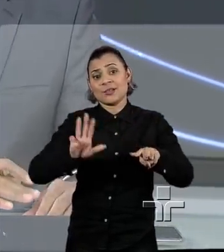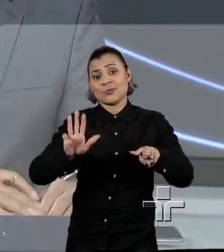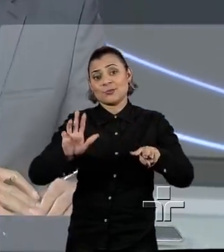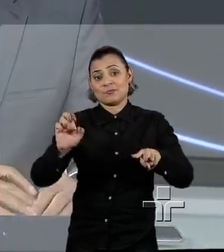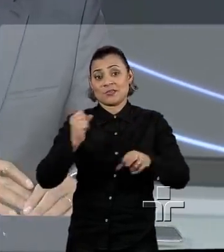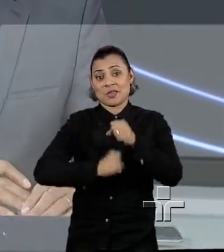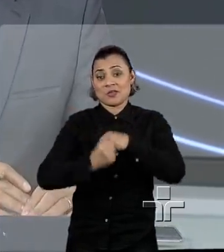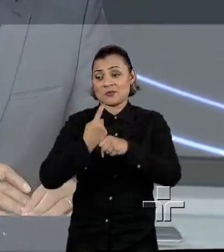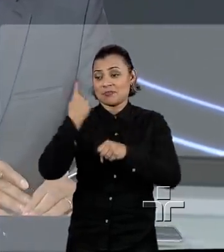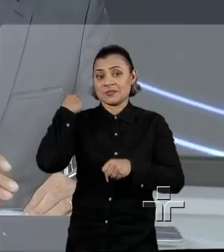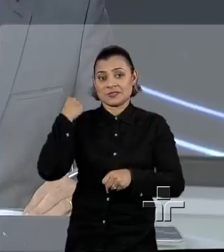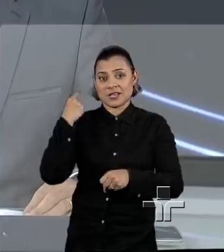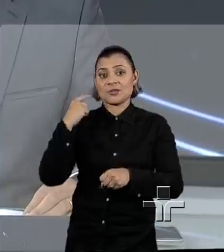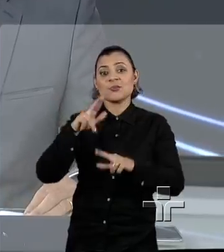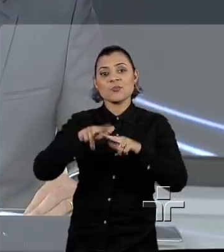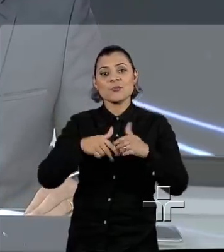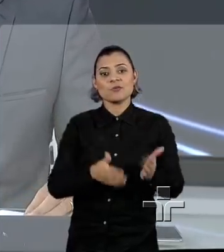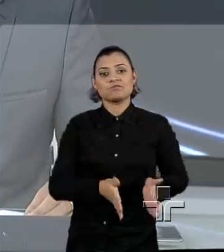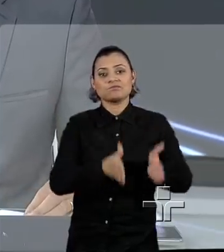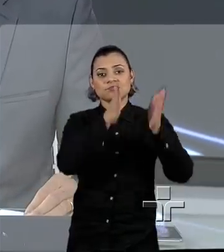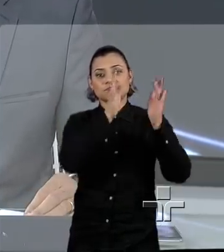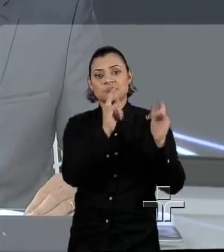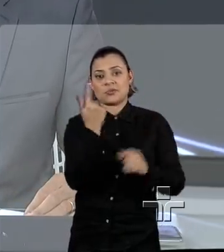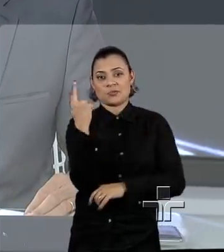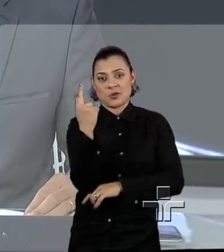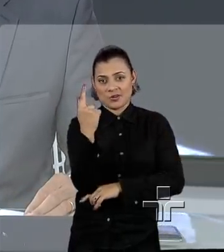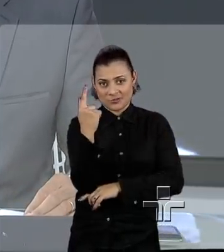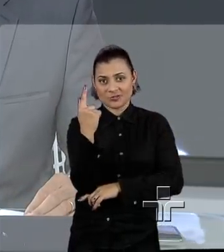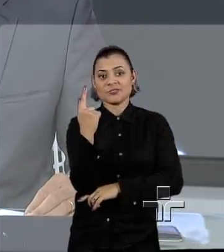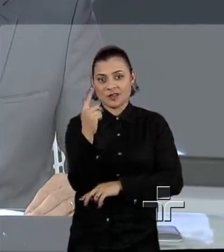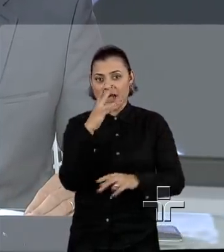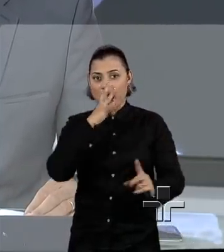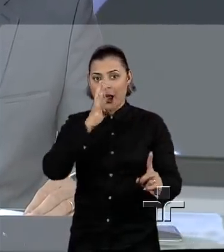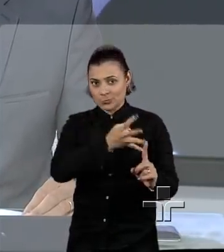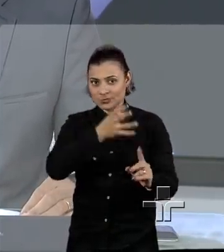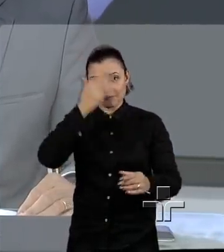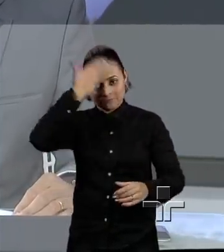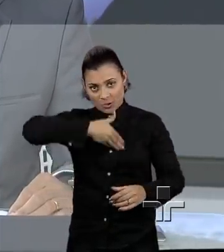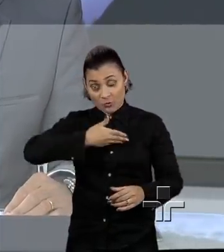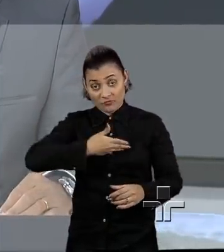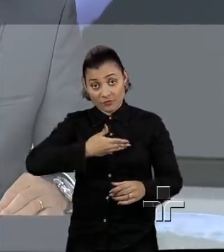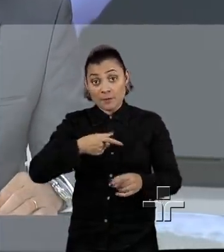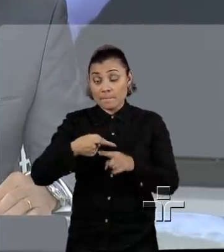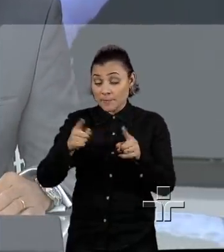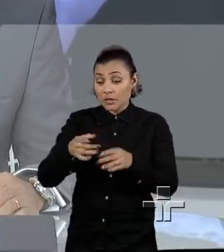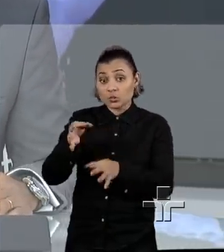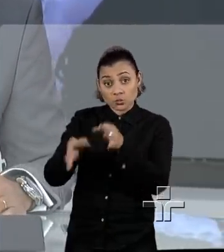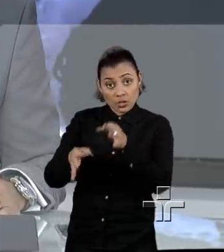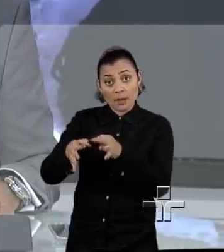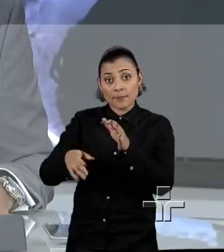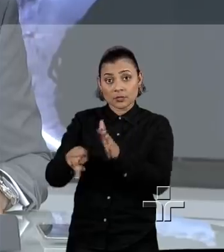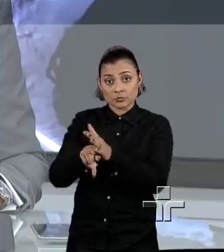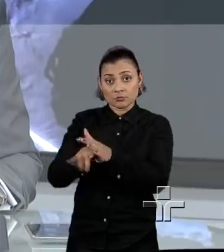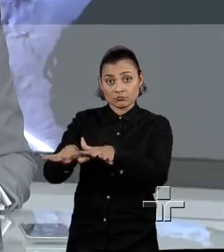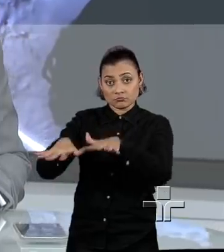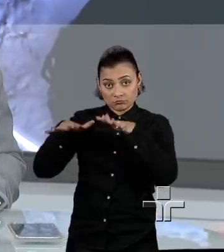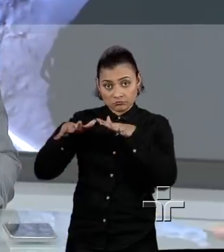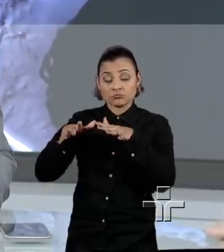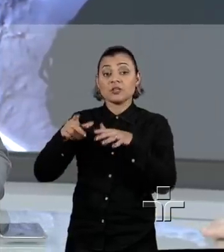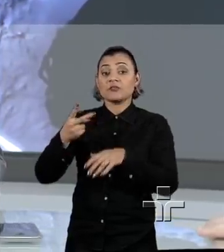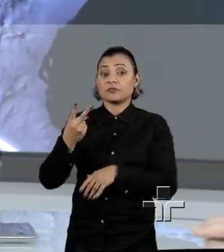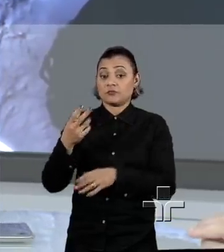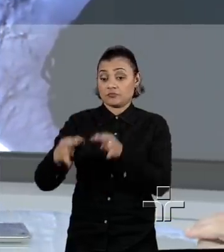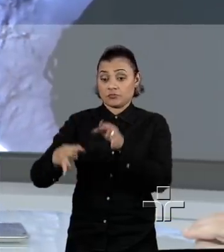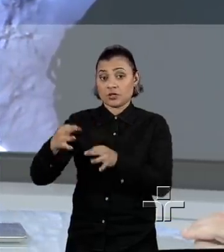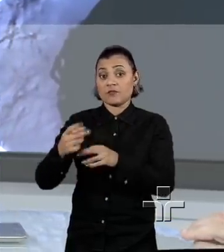ano passado, depois de confirmada a condenação no processo do triplex no Guarujá. O julgamento no plenário deve acontecer no dia 25 de junho.